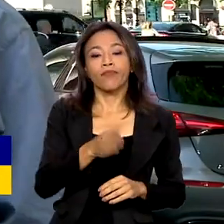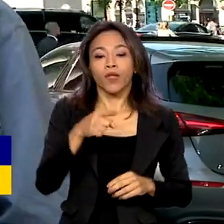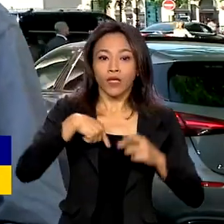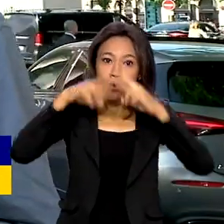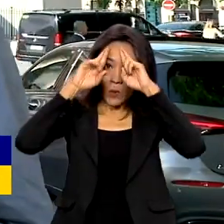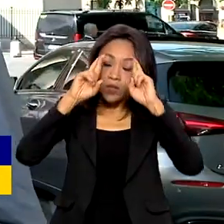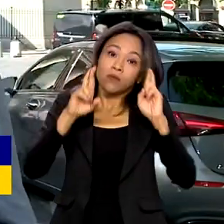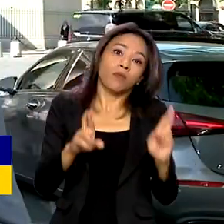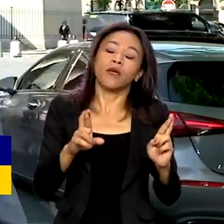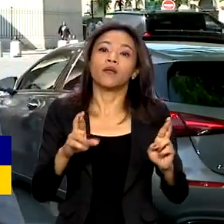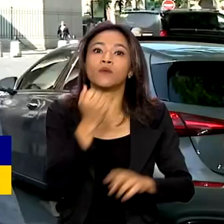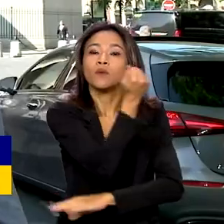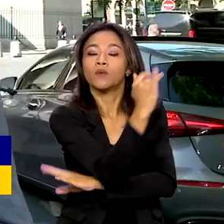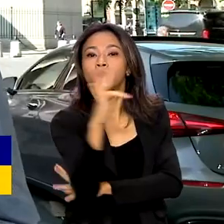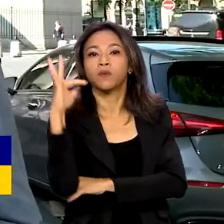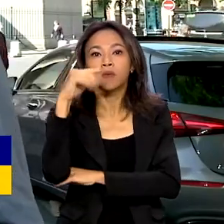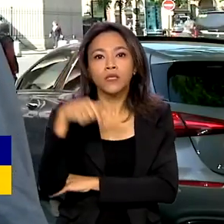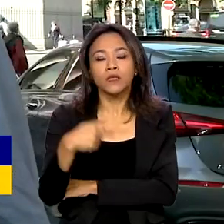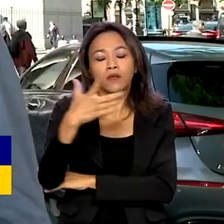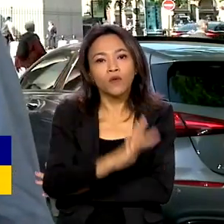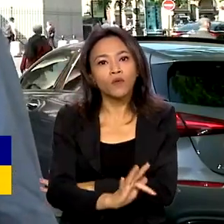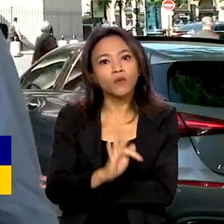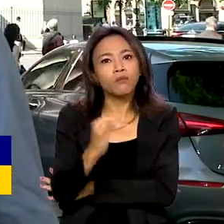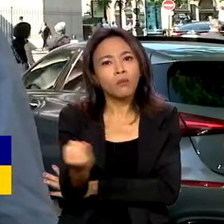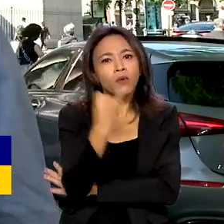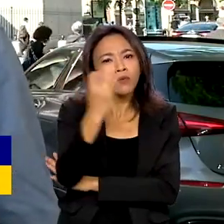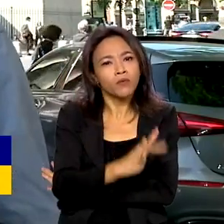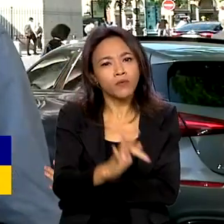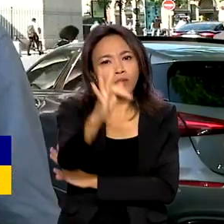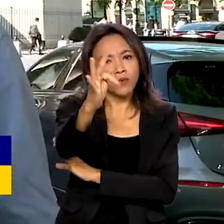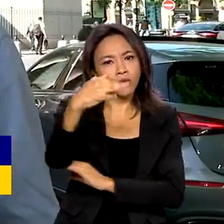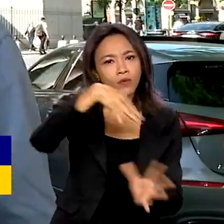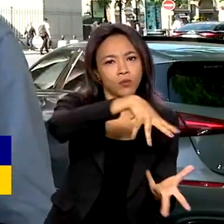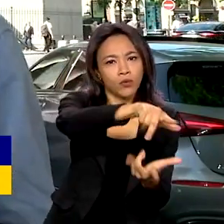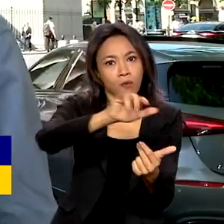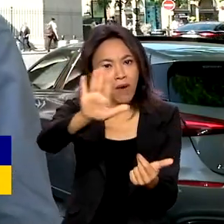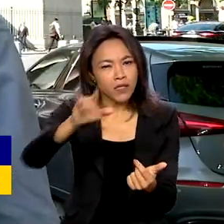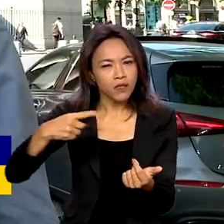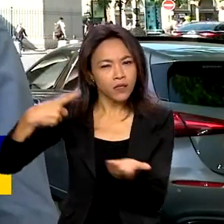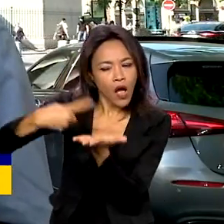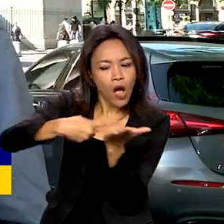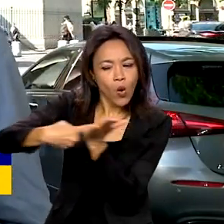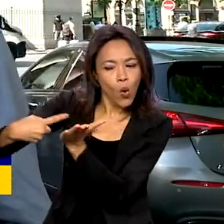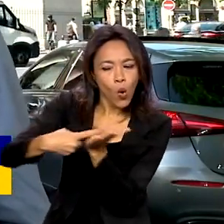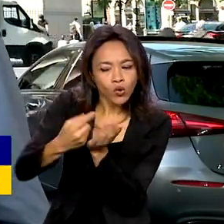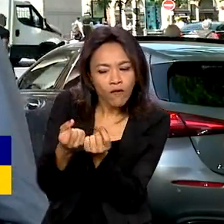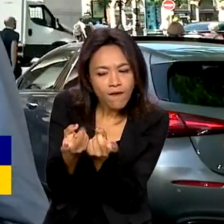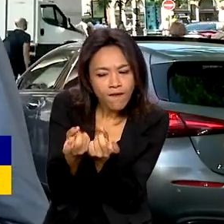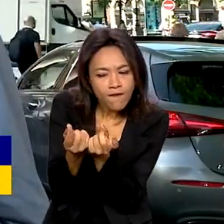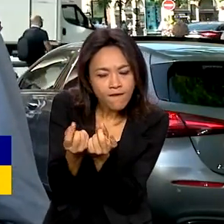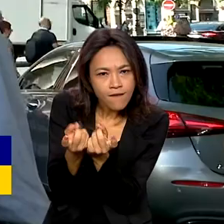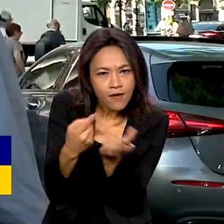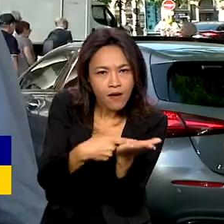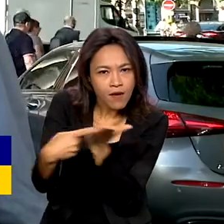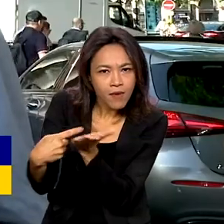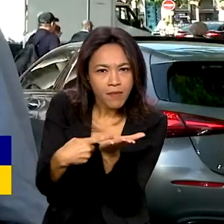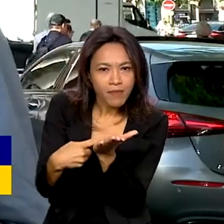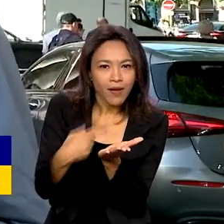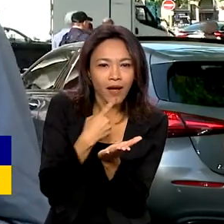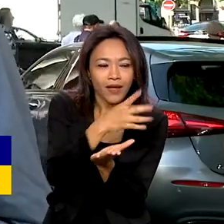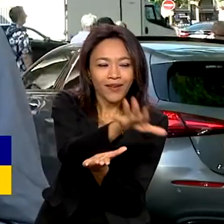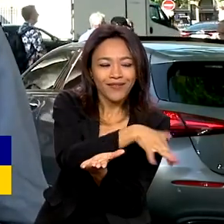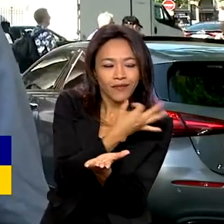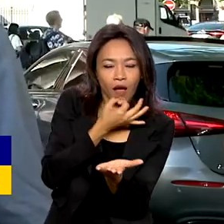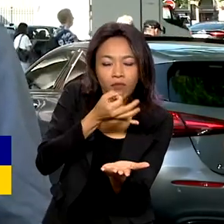são fundamentais para o futuro do planeta, mas quando se trata de acordos comerciais, muitas vezes esses argumentos são utilizados como uma espécie